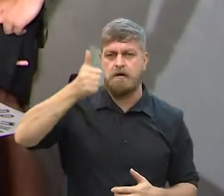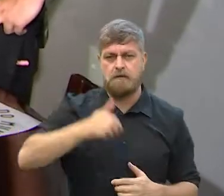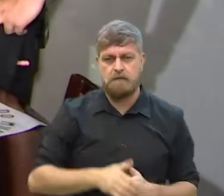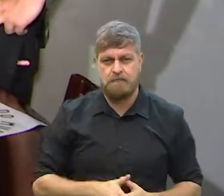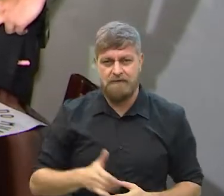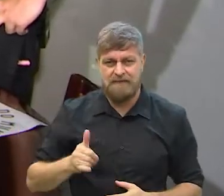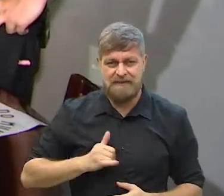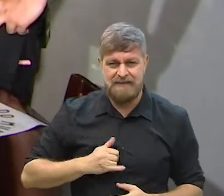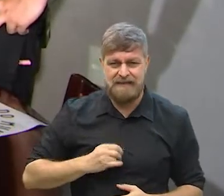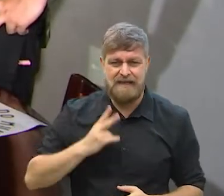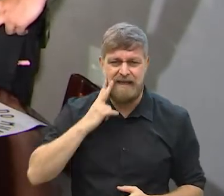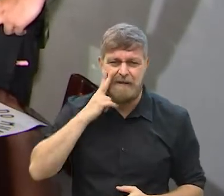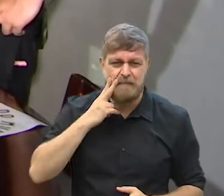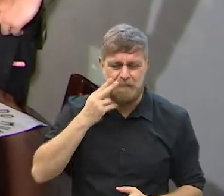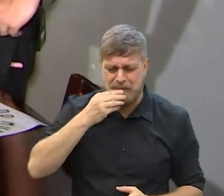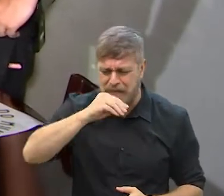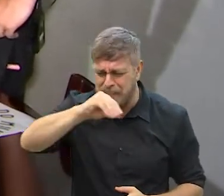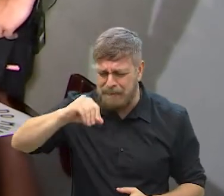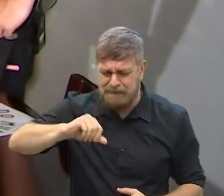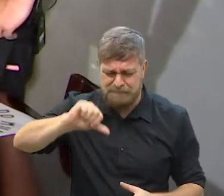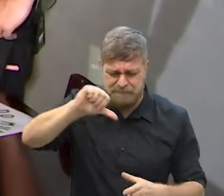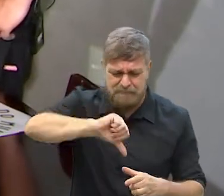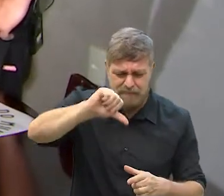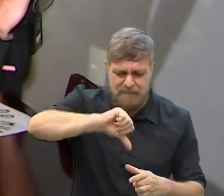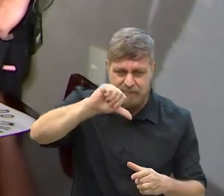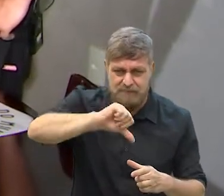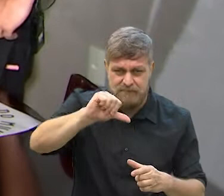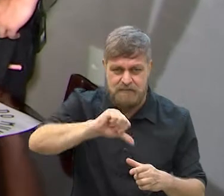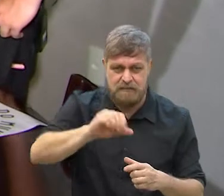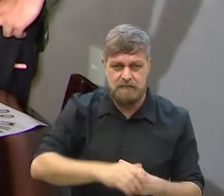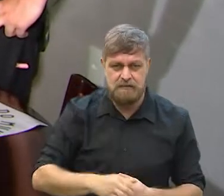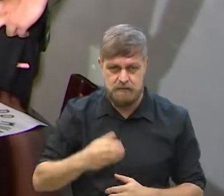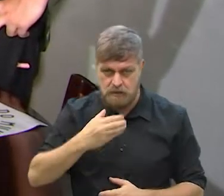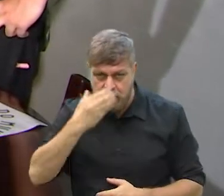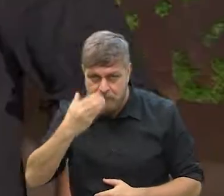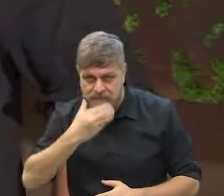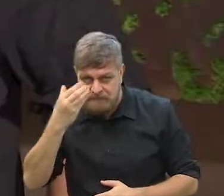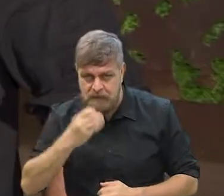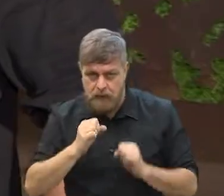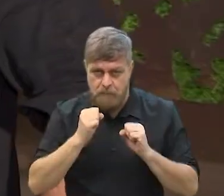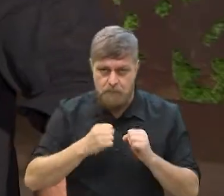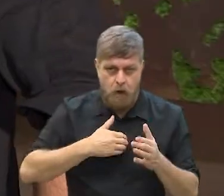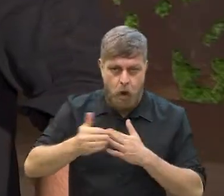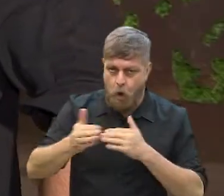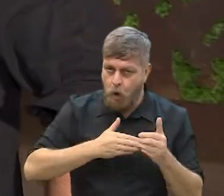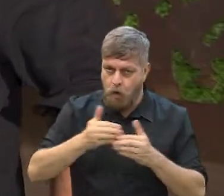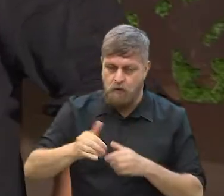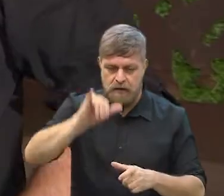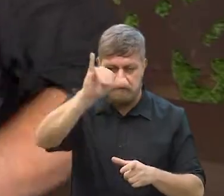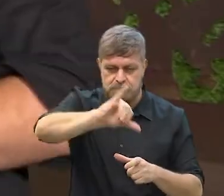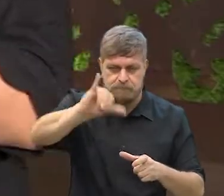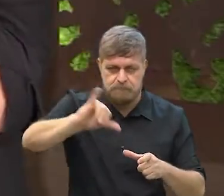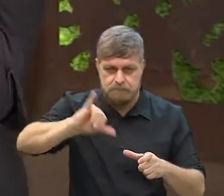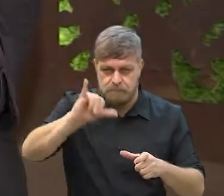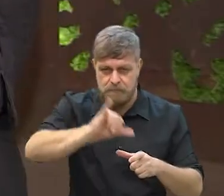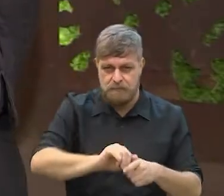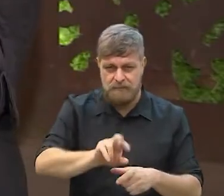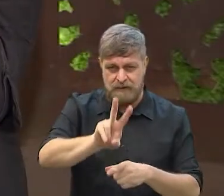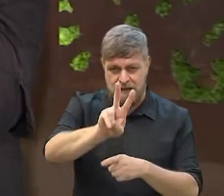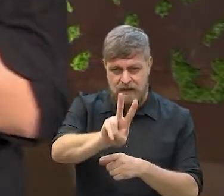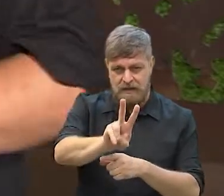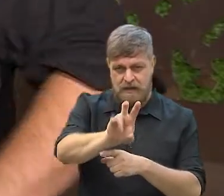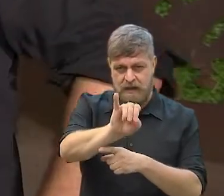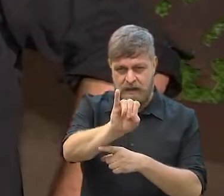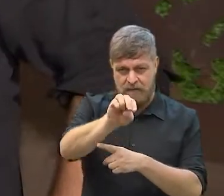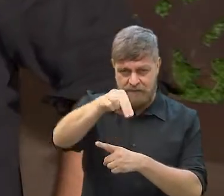usando vinagre sabor maçã, né? Mas aí eu posso usar qualquer tipo de vinagre? Sim, pode usar qualquer tipo de